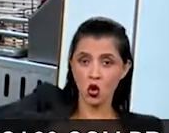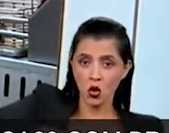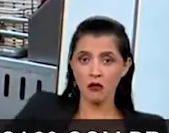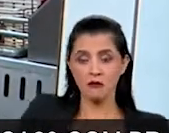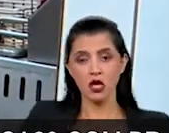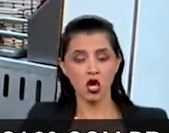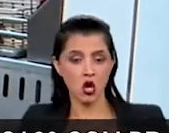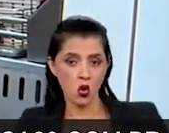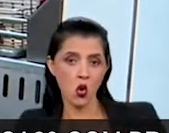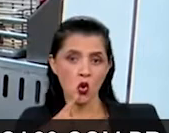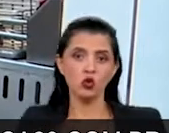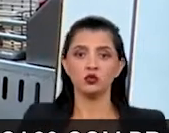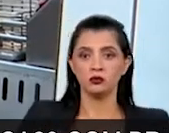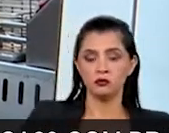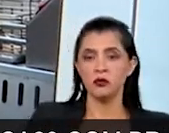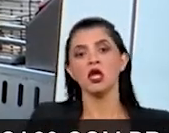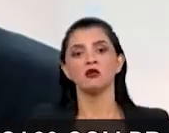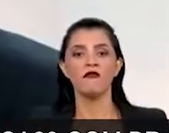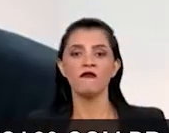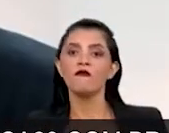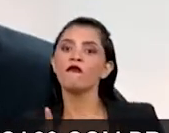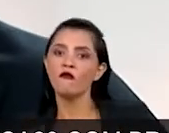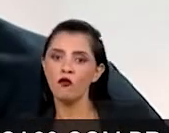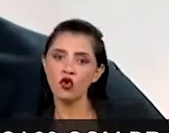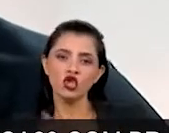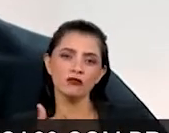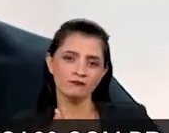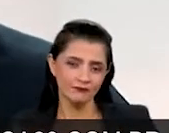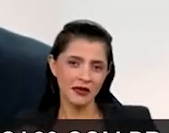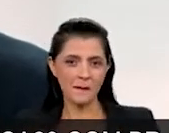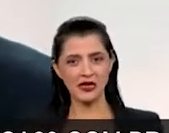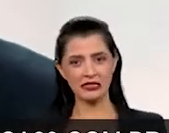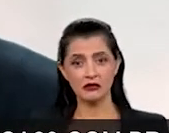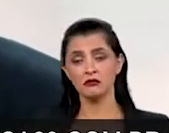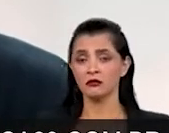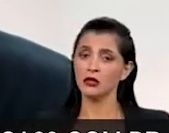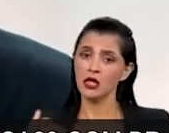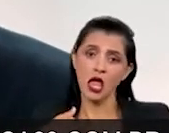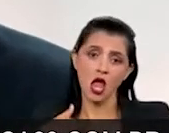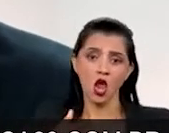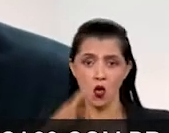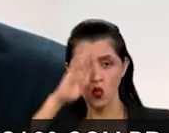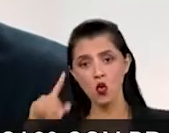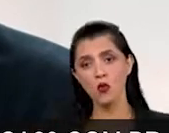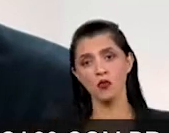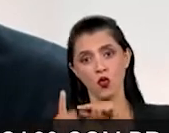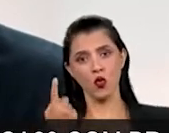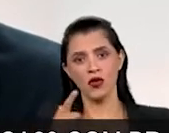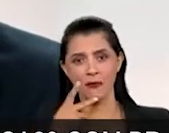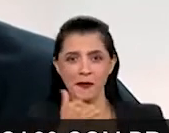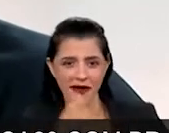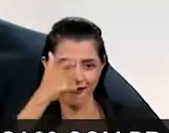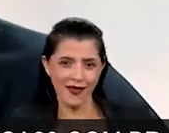agosto por uma franquia de fast food em Brasília. É muito importante porque eu sou chefe de família, sou pai e